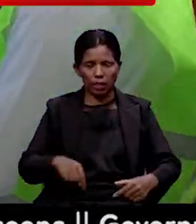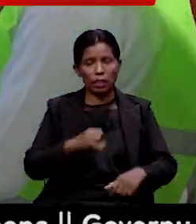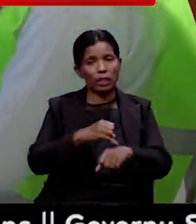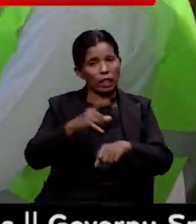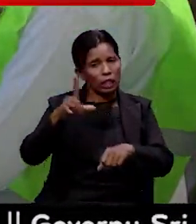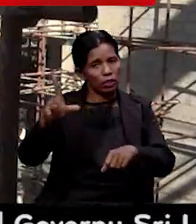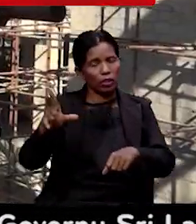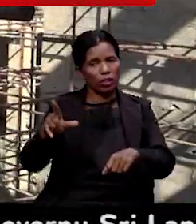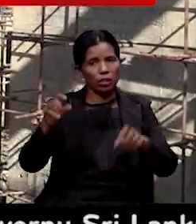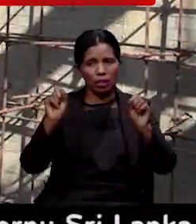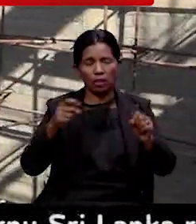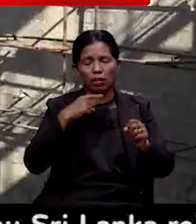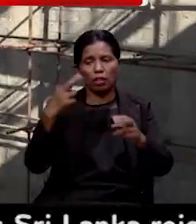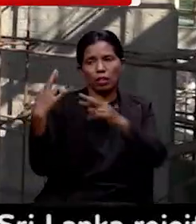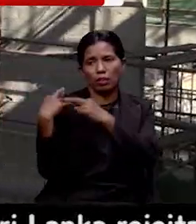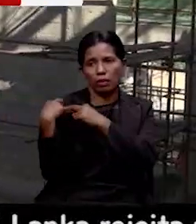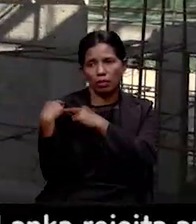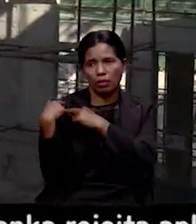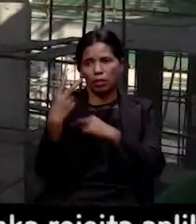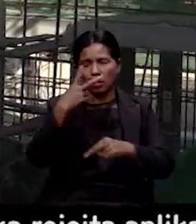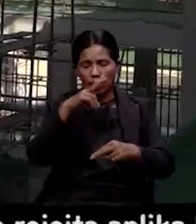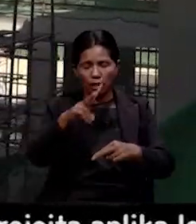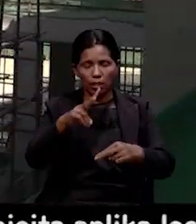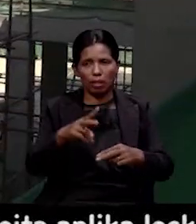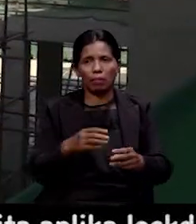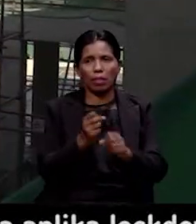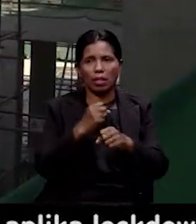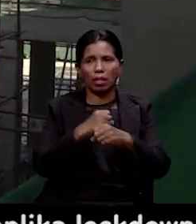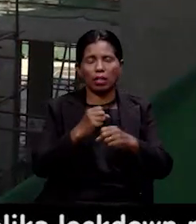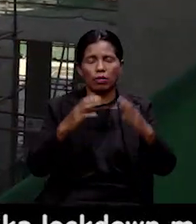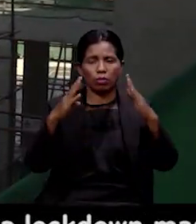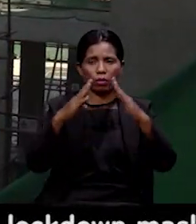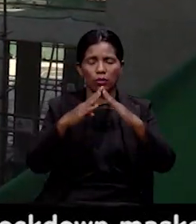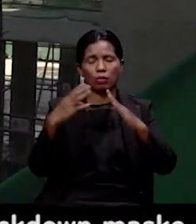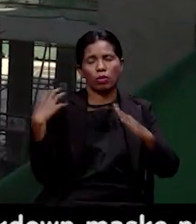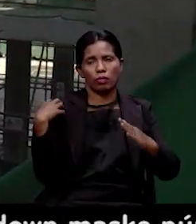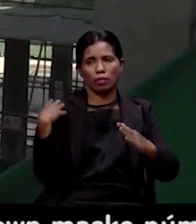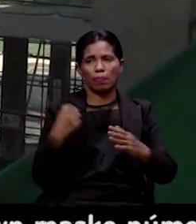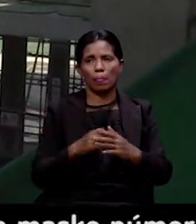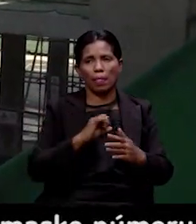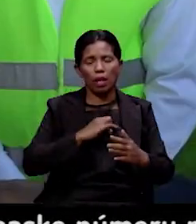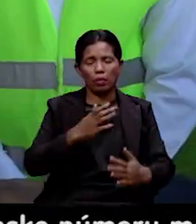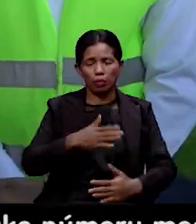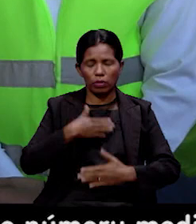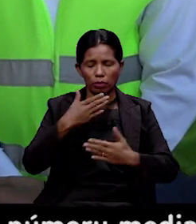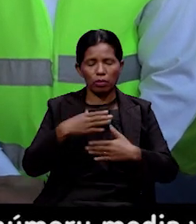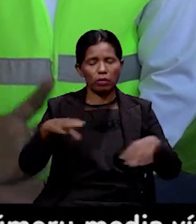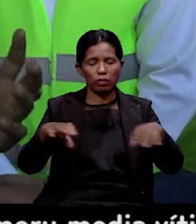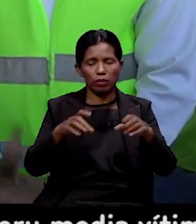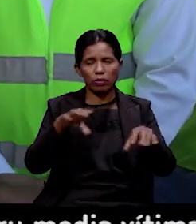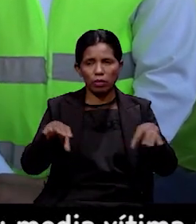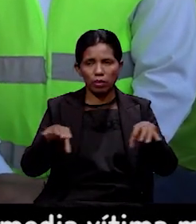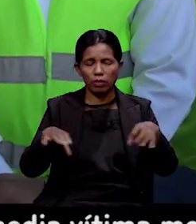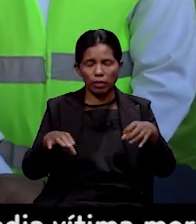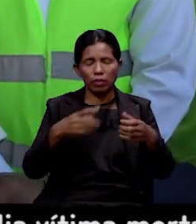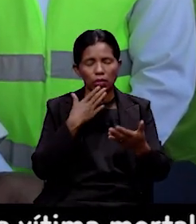Internacional, nebe responsabiliza ba obra refere. Hau contento los, are contrator ni servicio, no mos